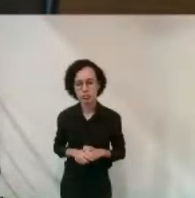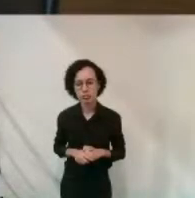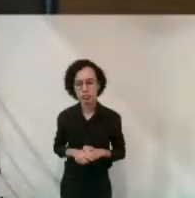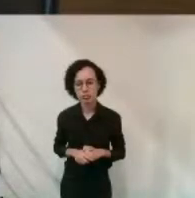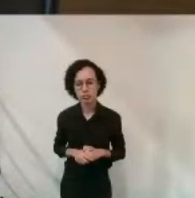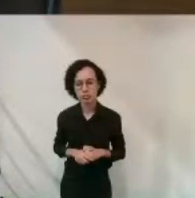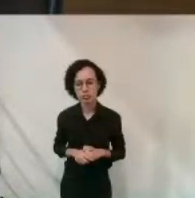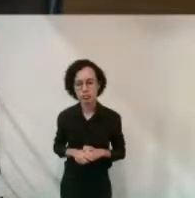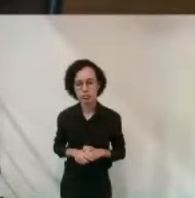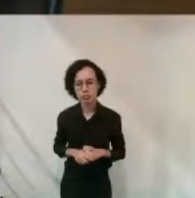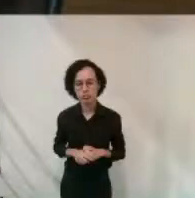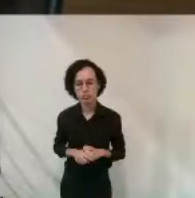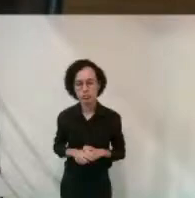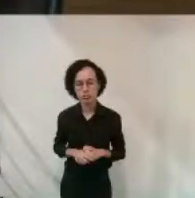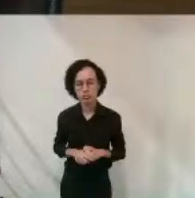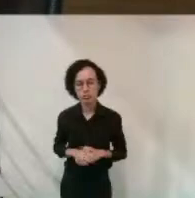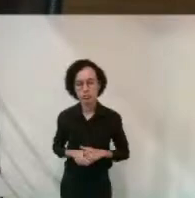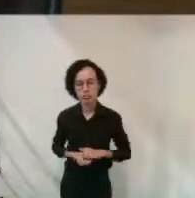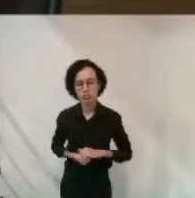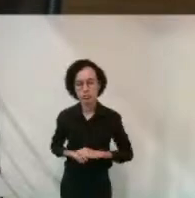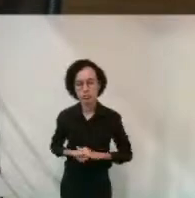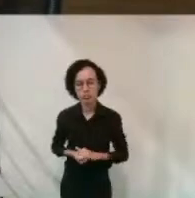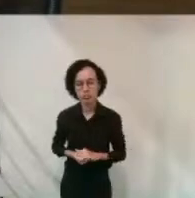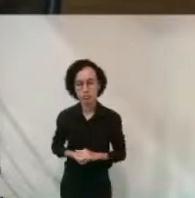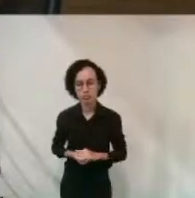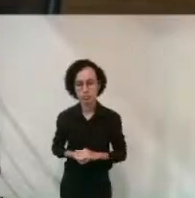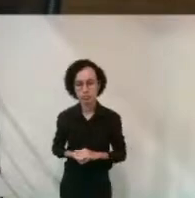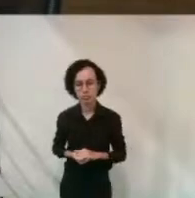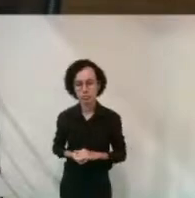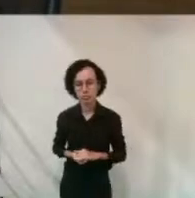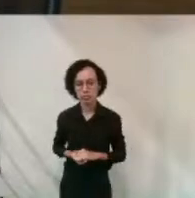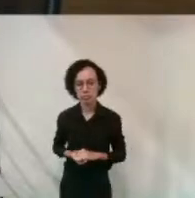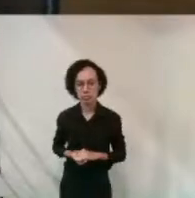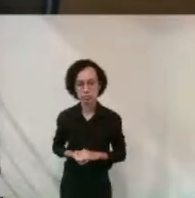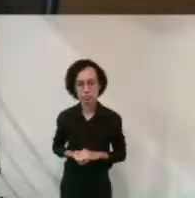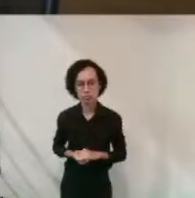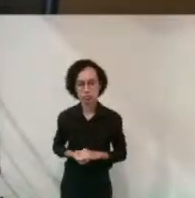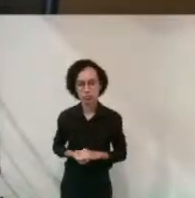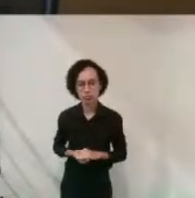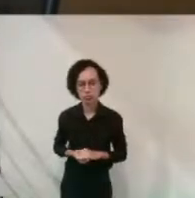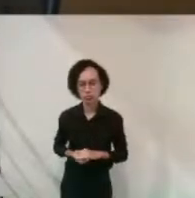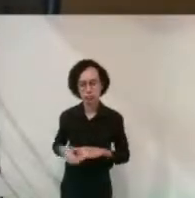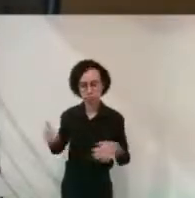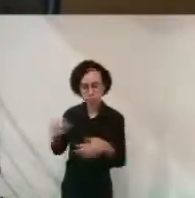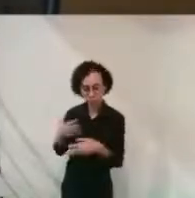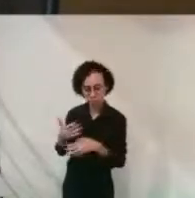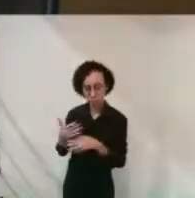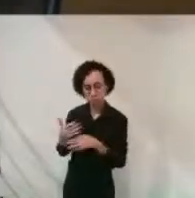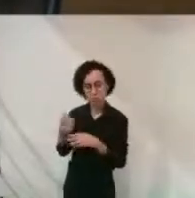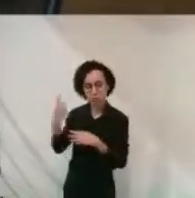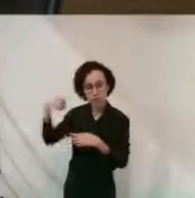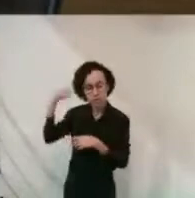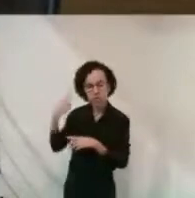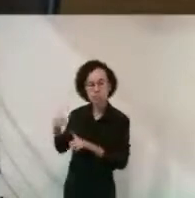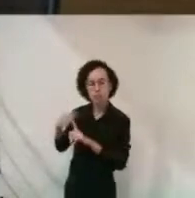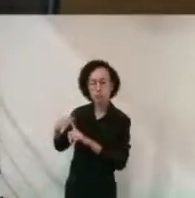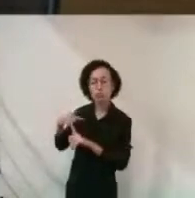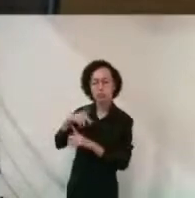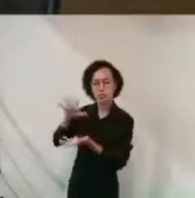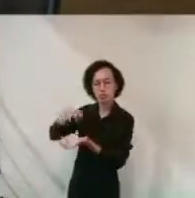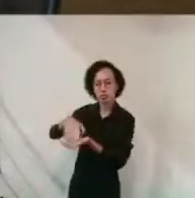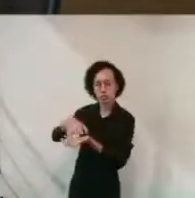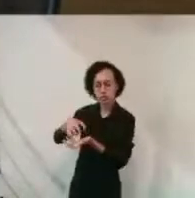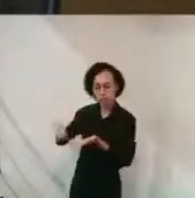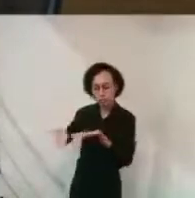Não, pulou. Interessante. Essa cidade de Santa Cruz, ela tem uma central de